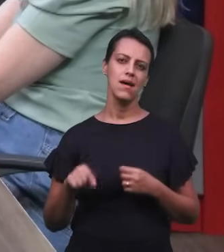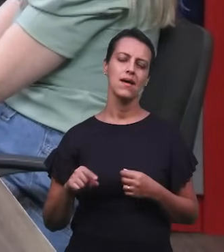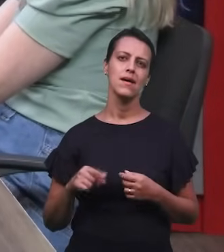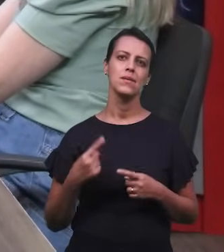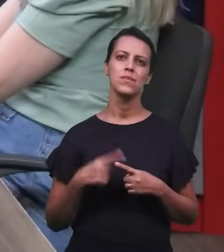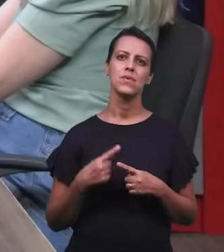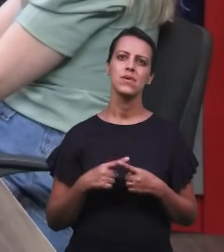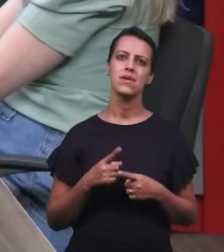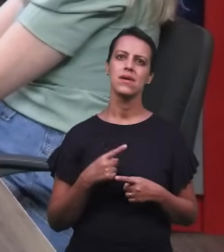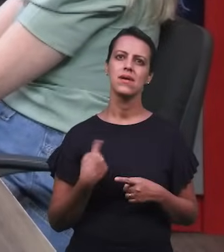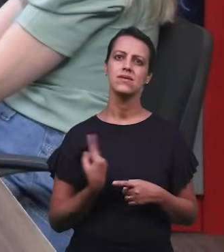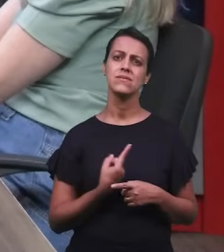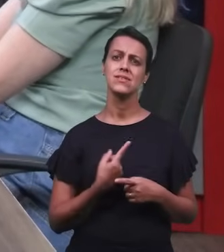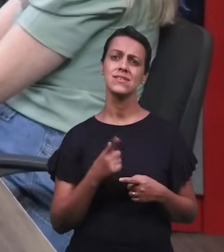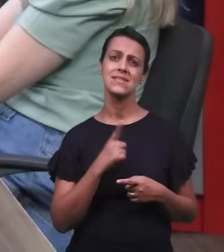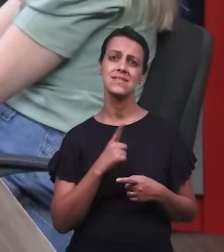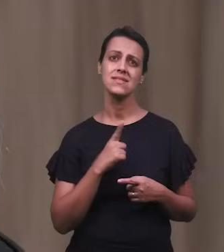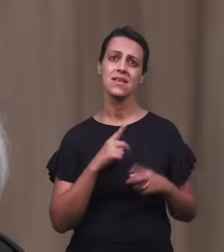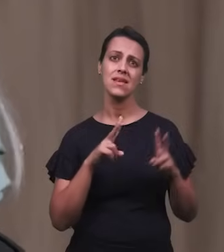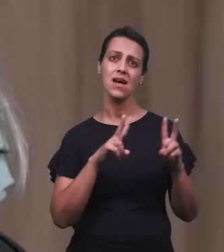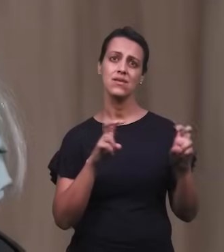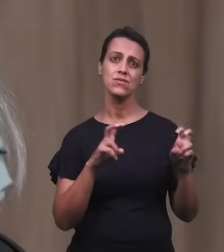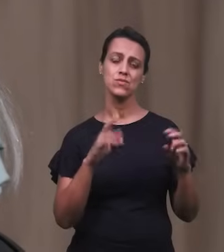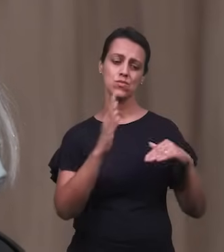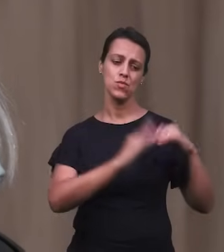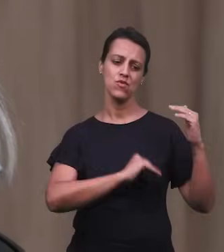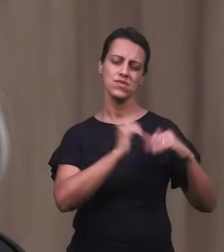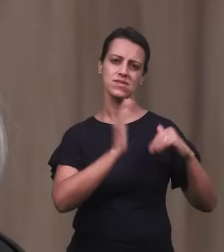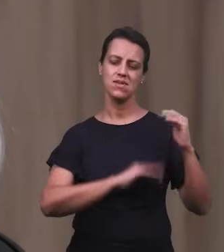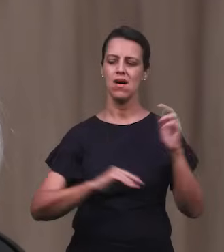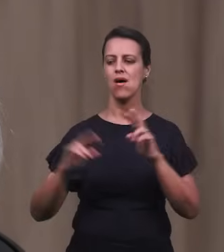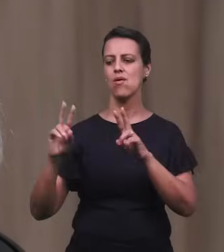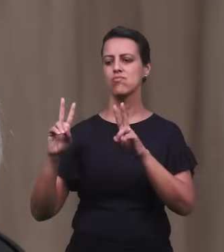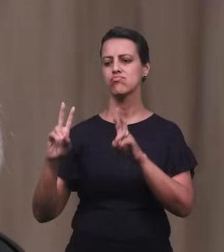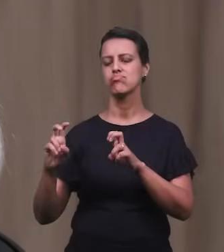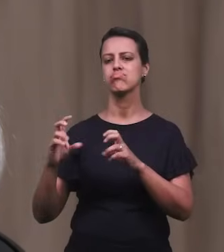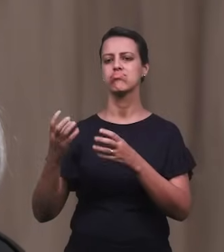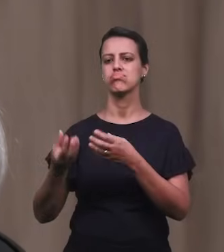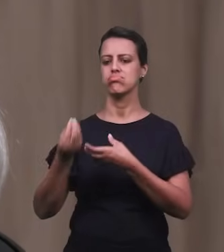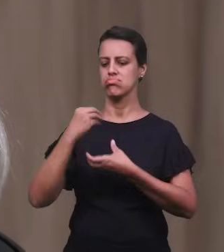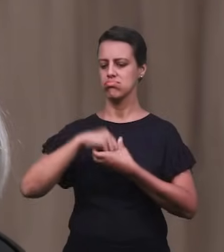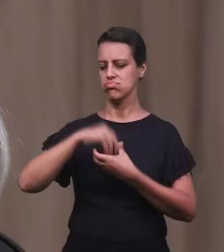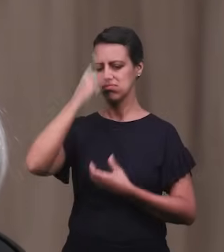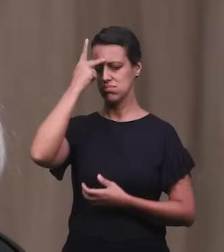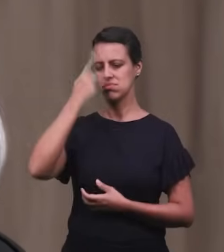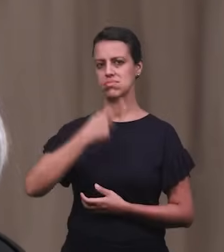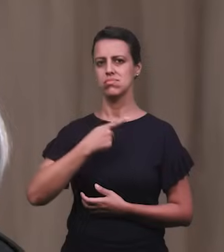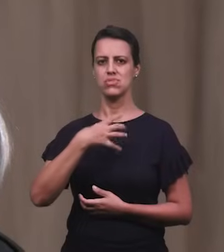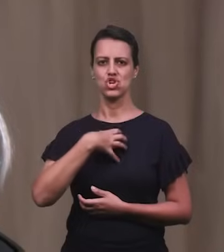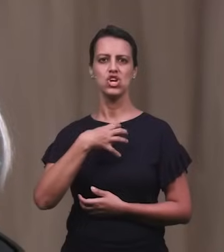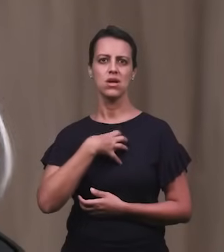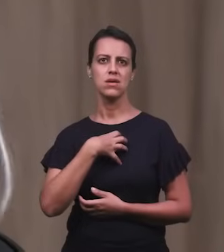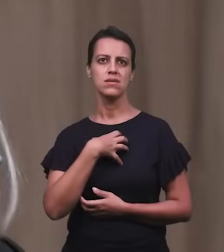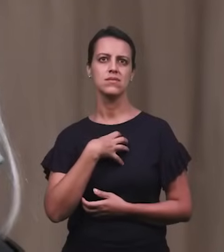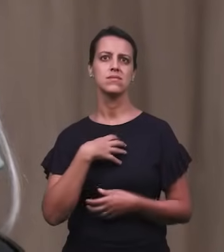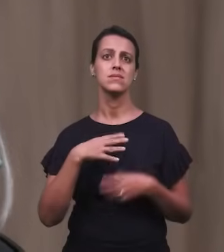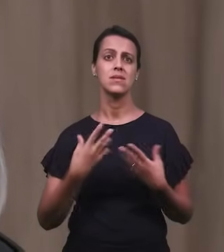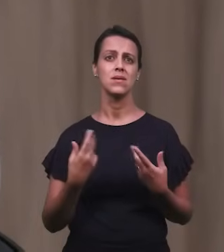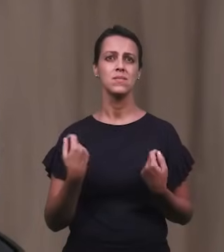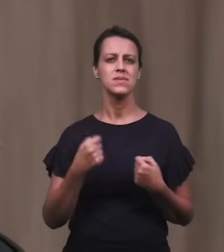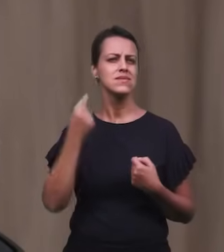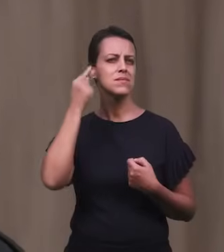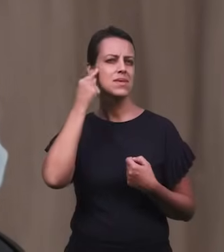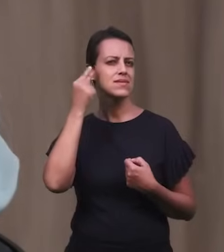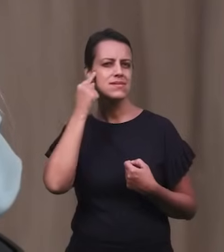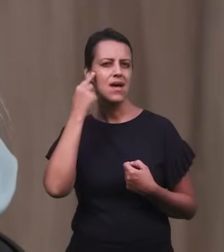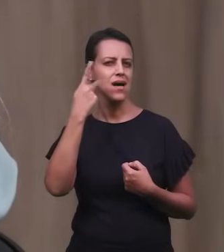fez a ligação desse assunto dos temperamentos com as profissões, né? Então, é interessante que as pessoas, então,